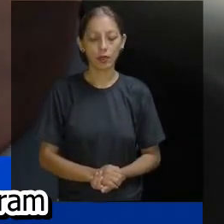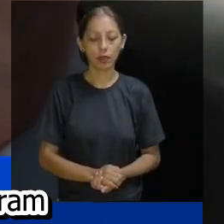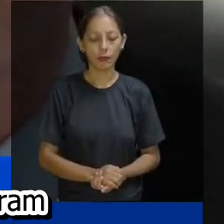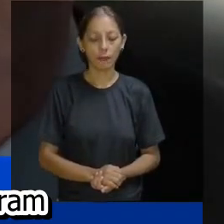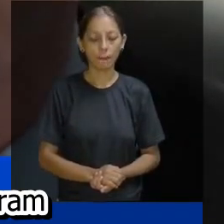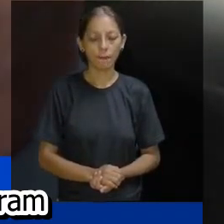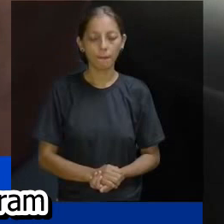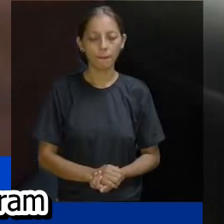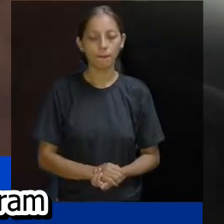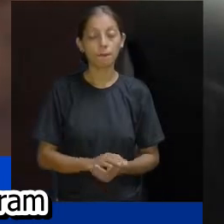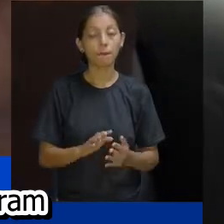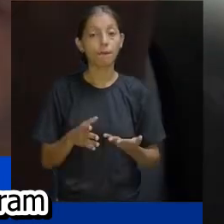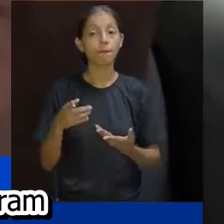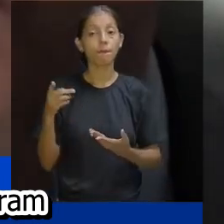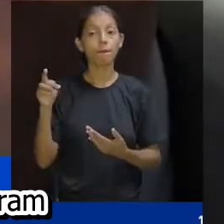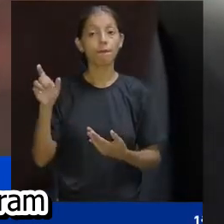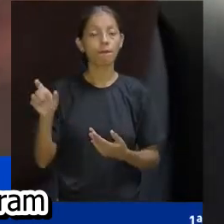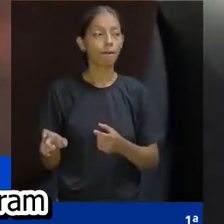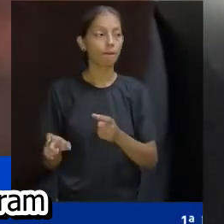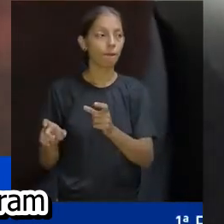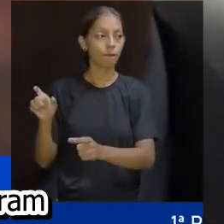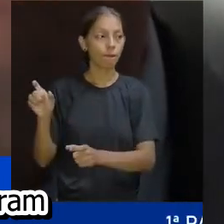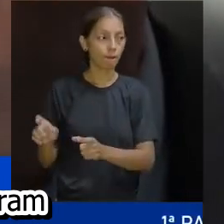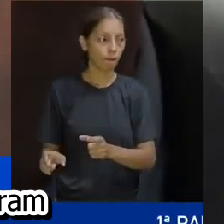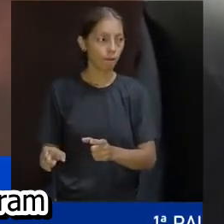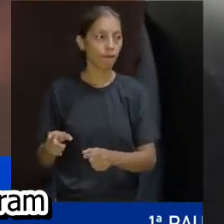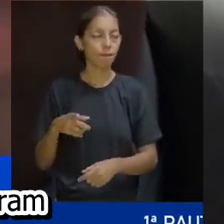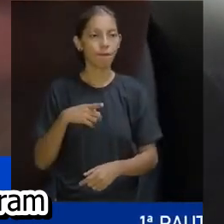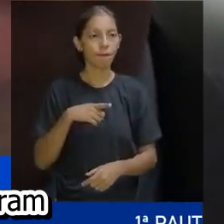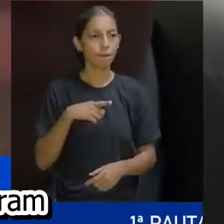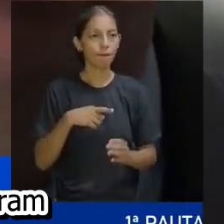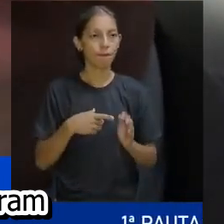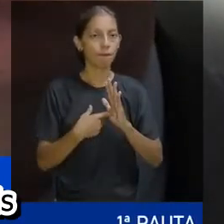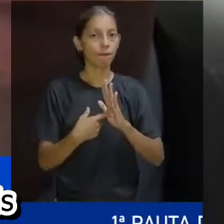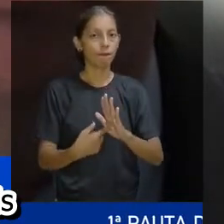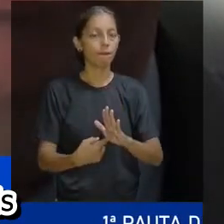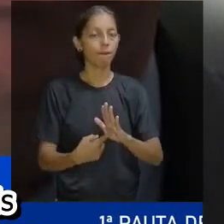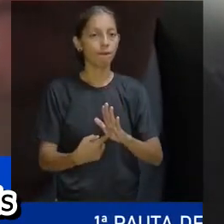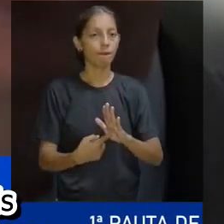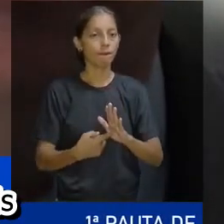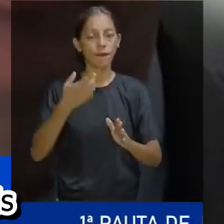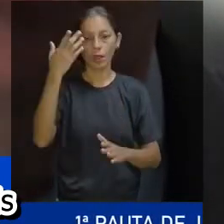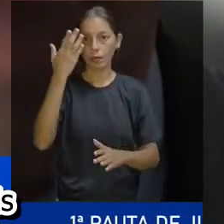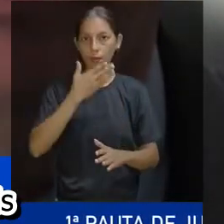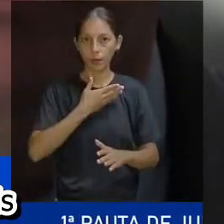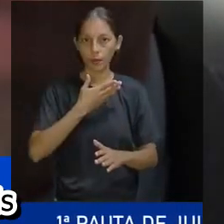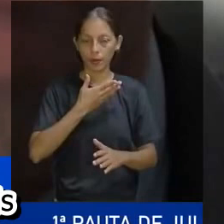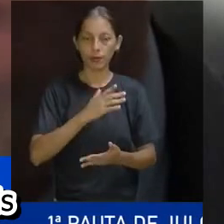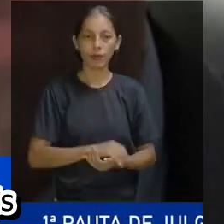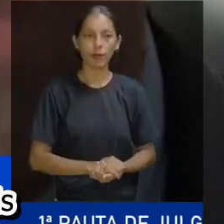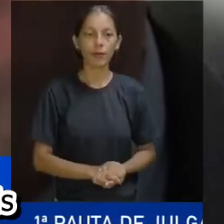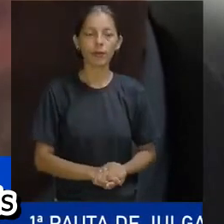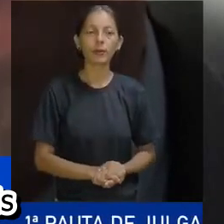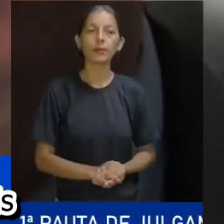os impugnantes apresentaram manifestação relativa às preliminares e, em suma, reservaram para as alegações finais,